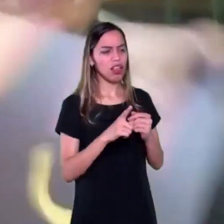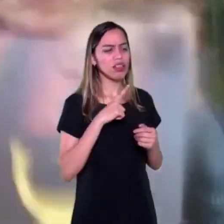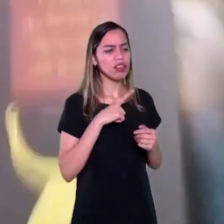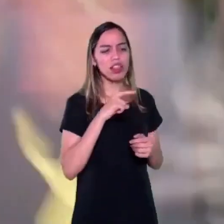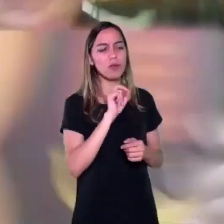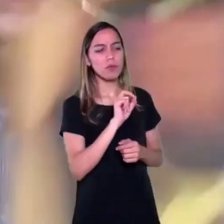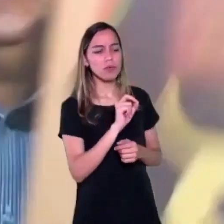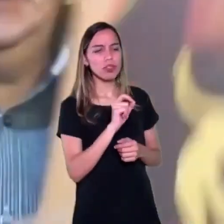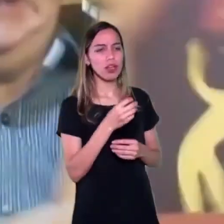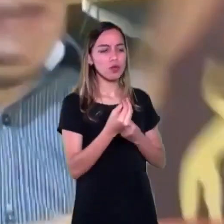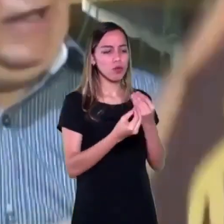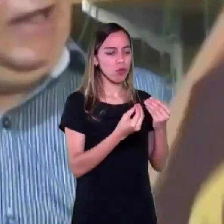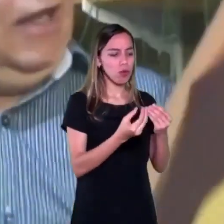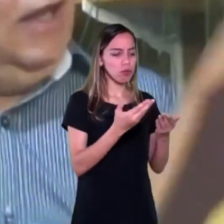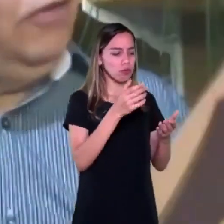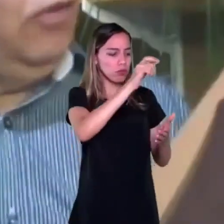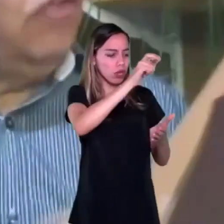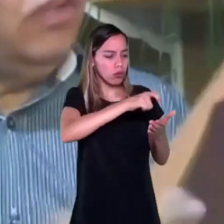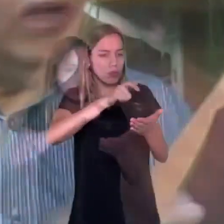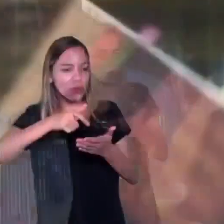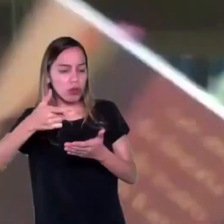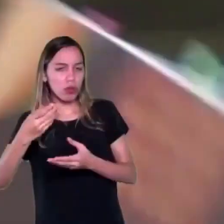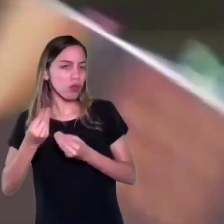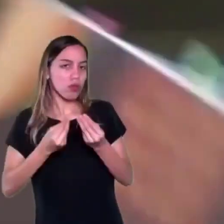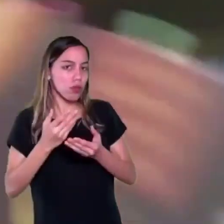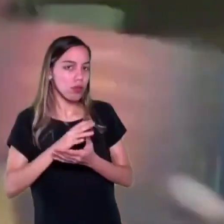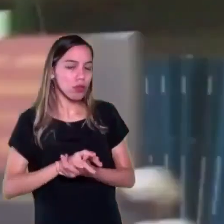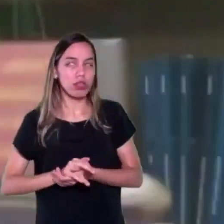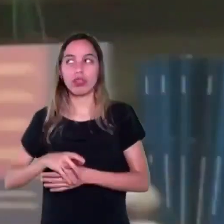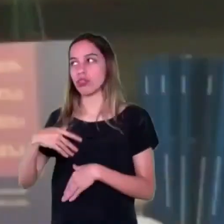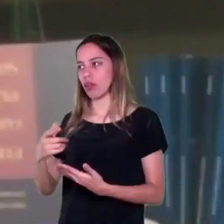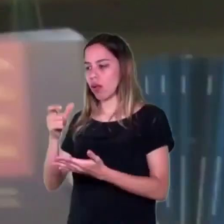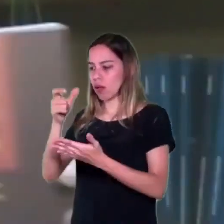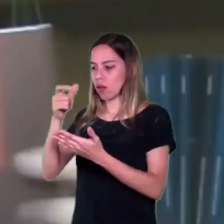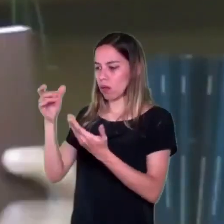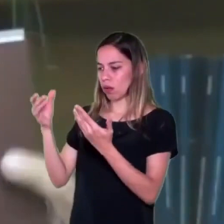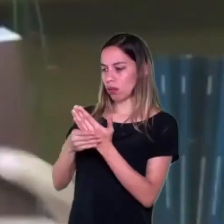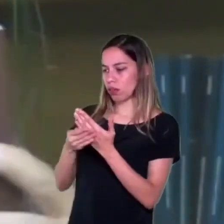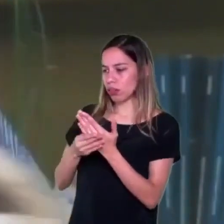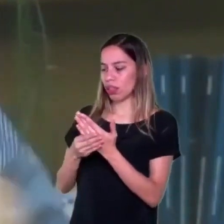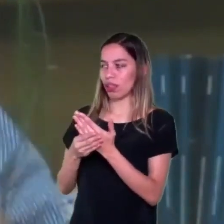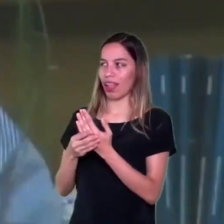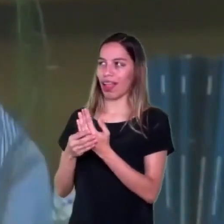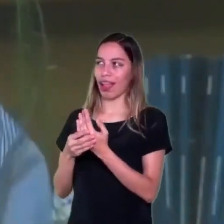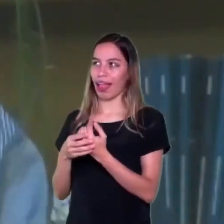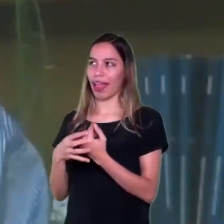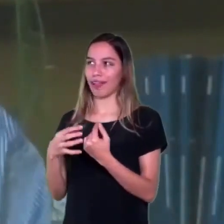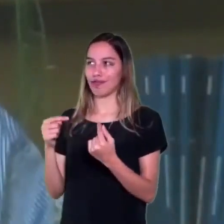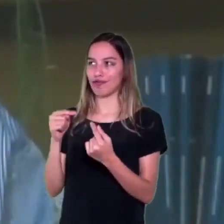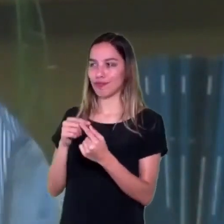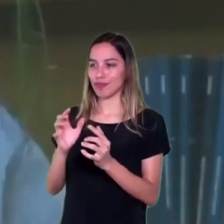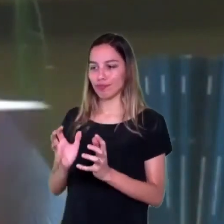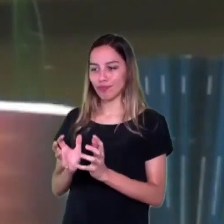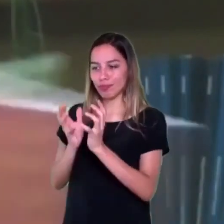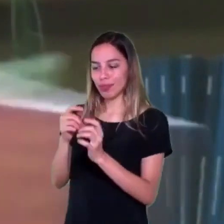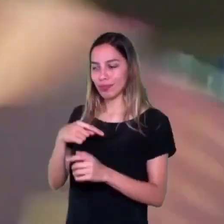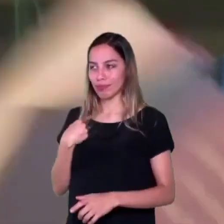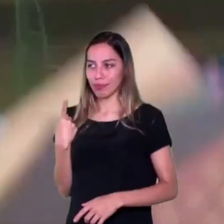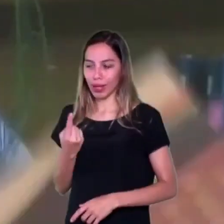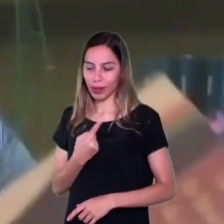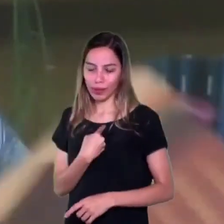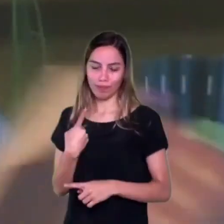foi dividido. Então, este livro é uma grande conquista para nós.